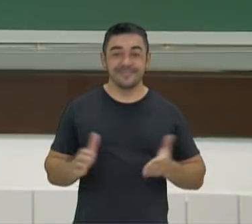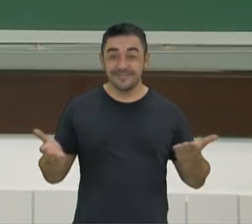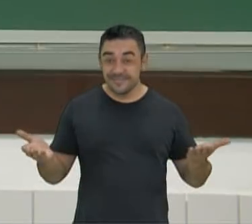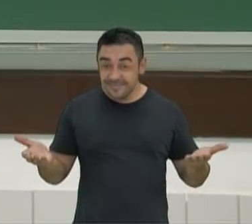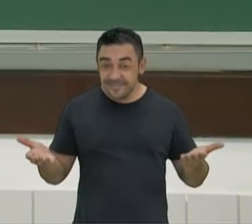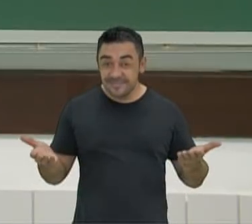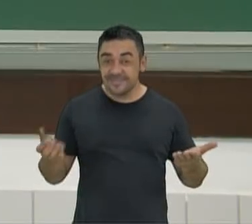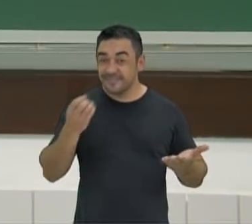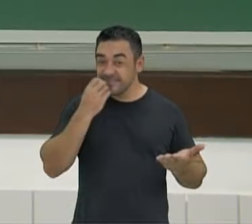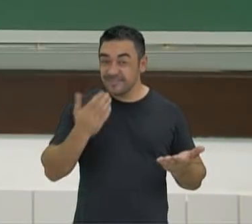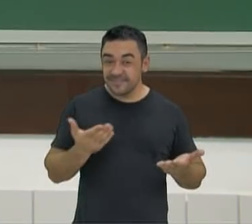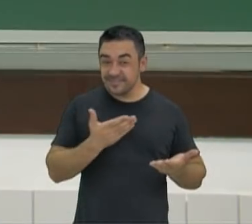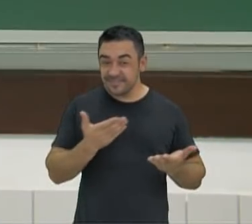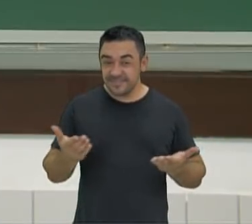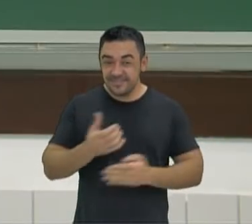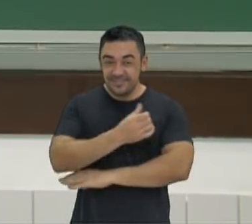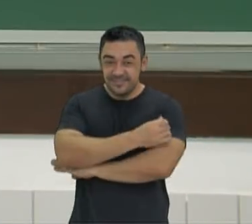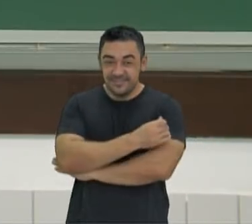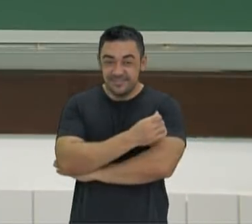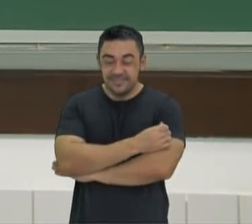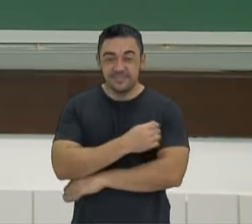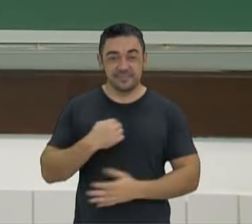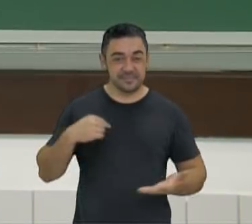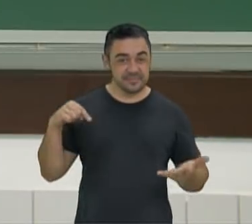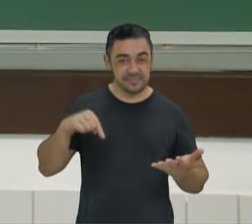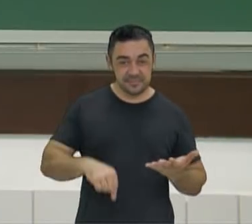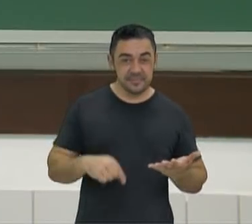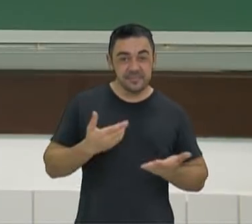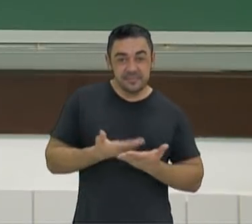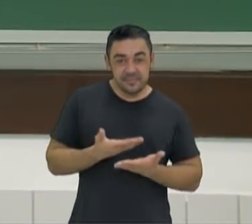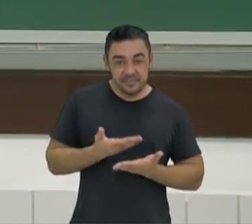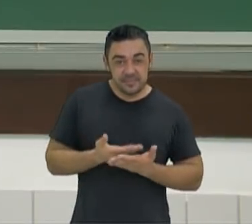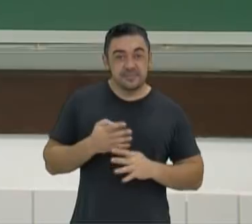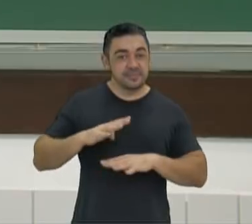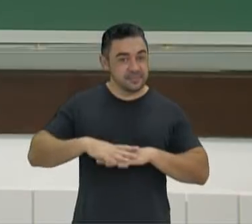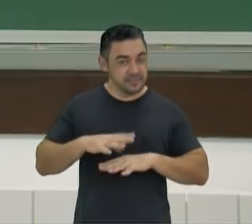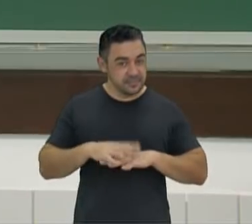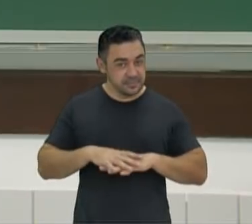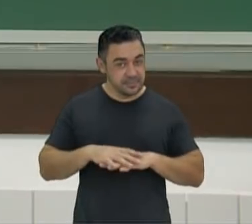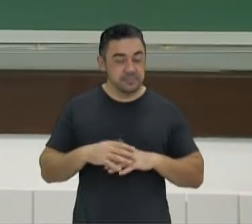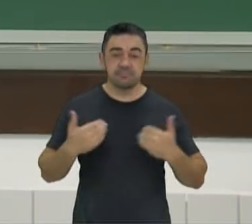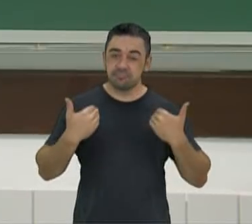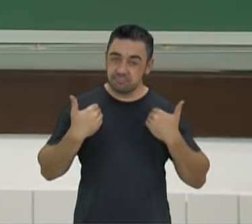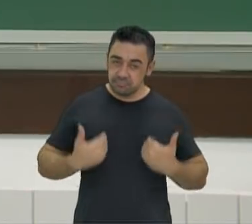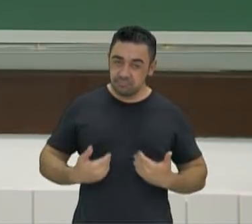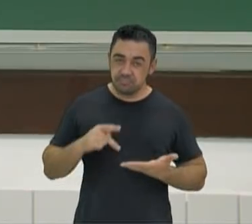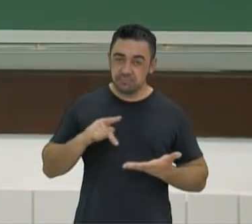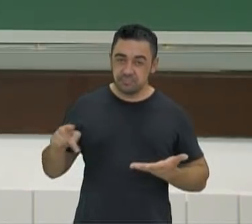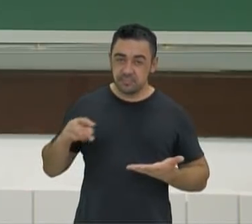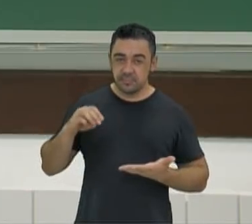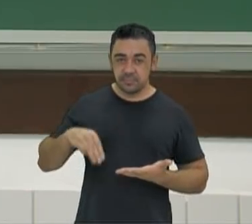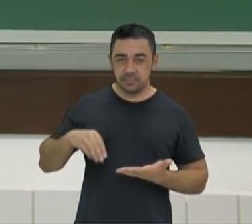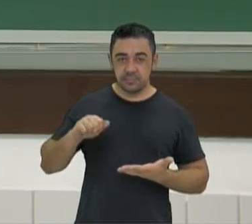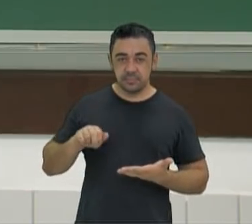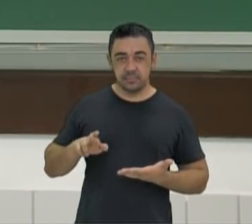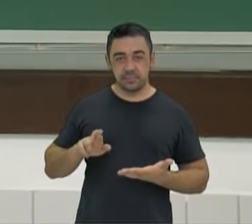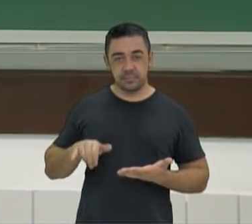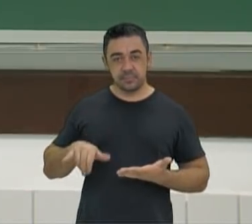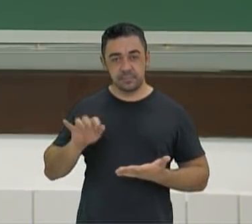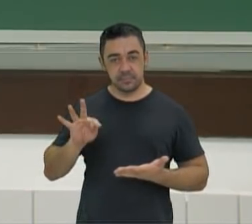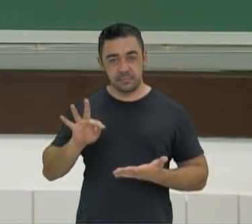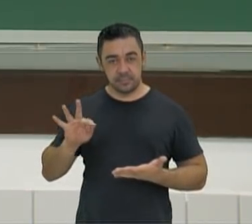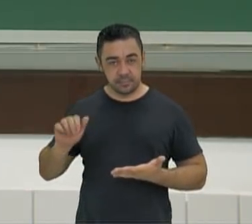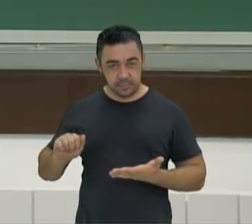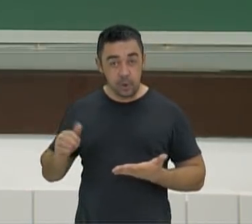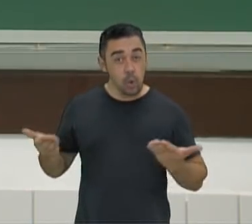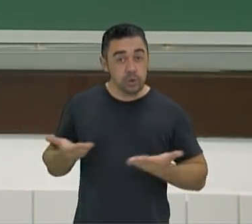E aí, galera do sexto ano, tudo bem? Estamos aqui para mais uma aula de matemática comigo, a professora Marita. E hoje a gente tem ajudando